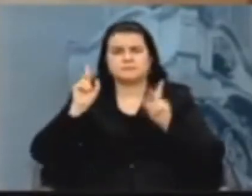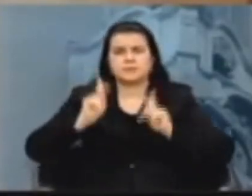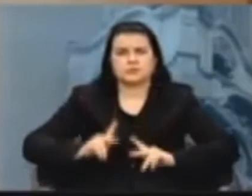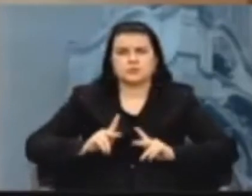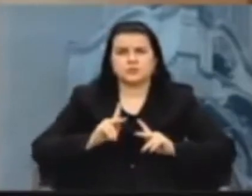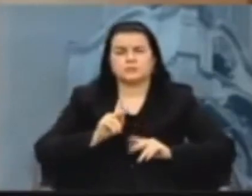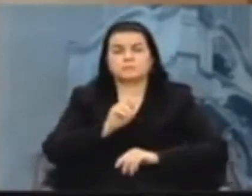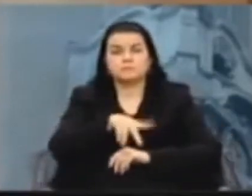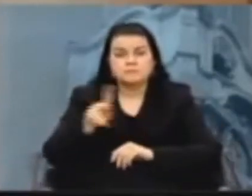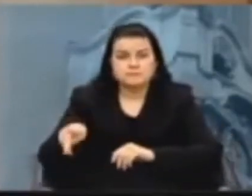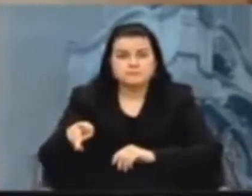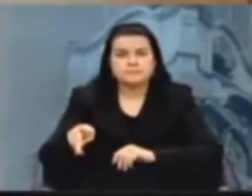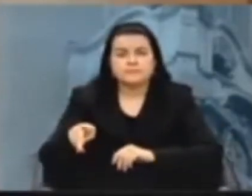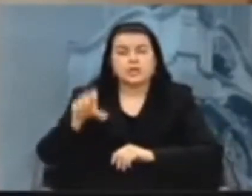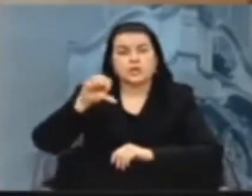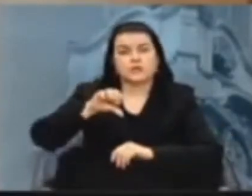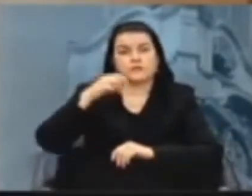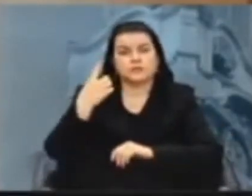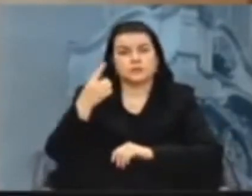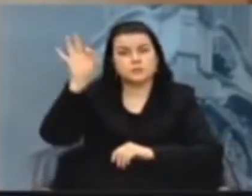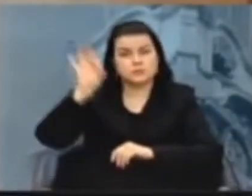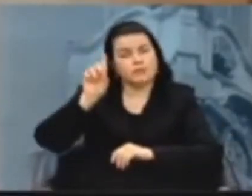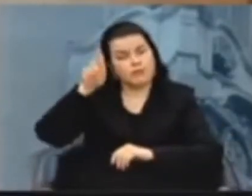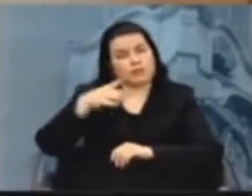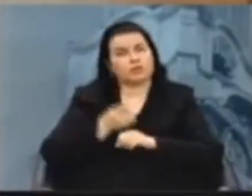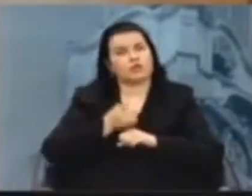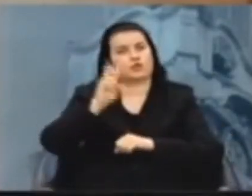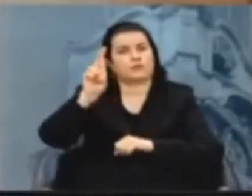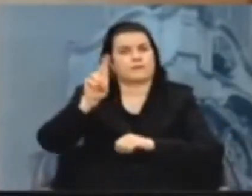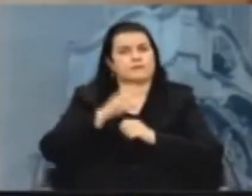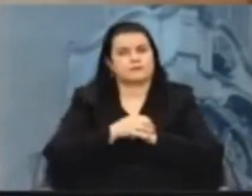quais 91% com doutorado.